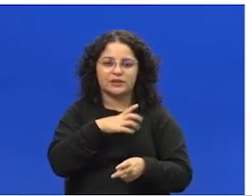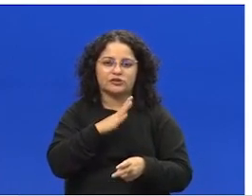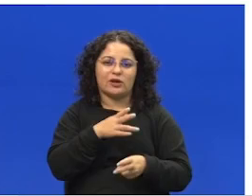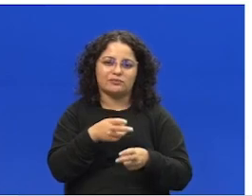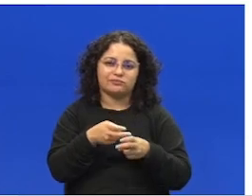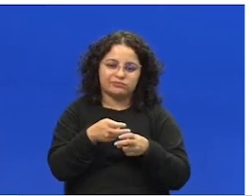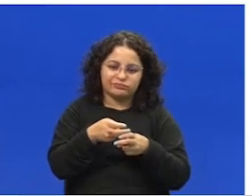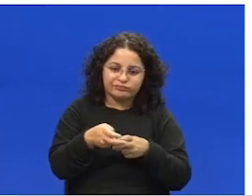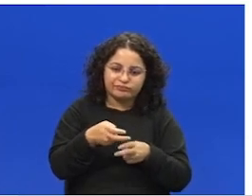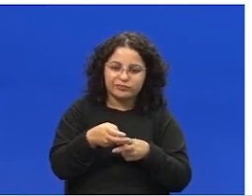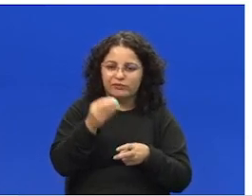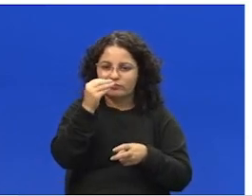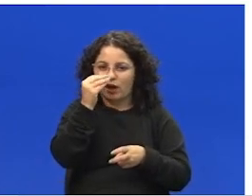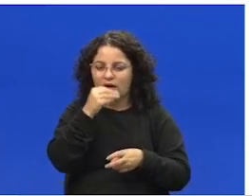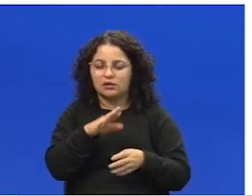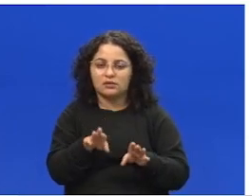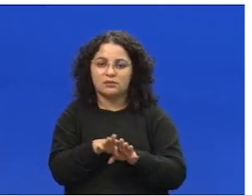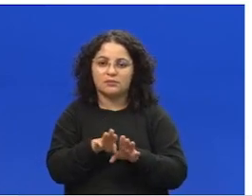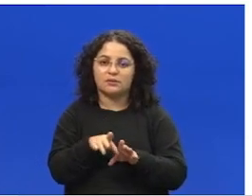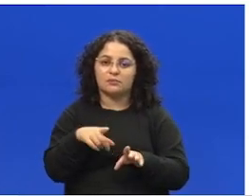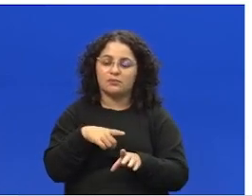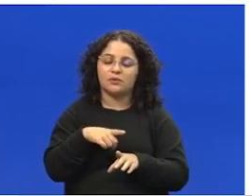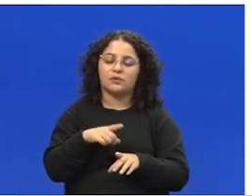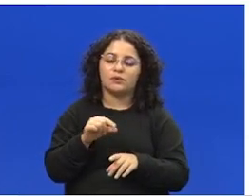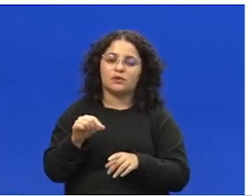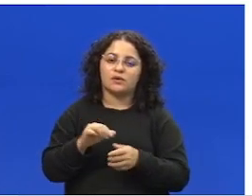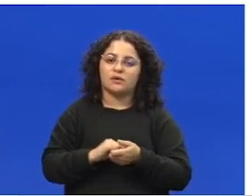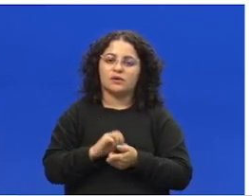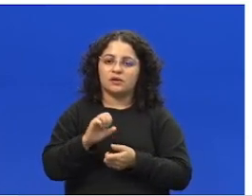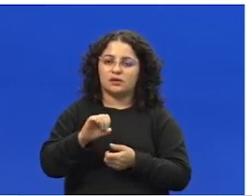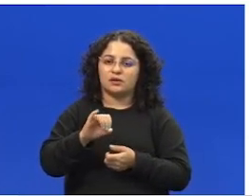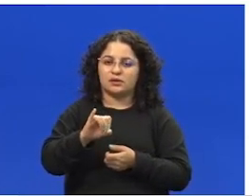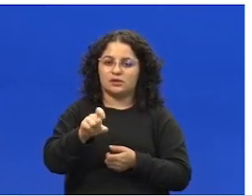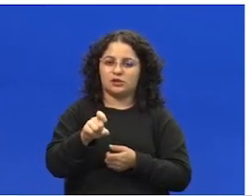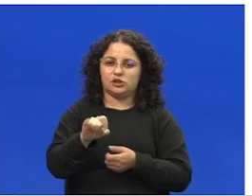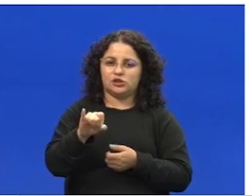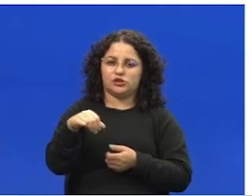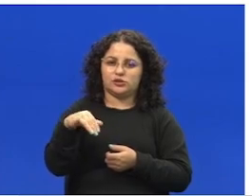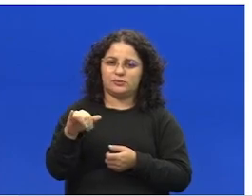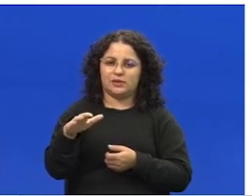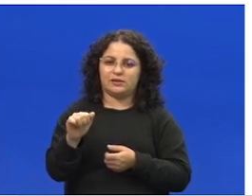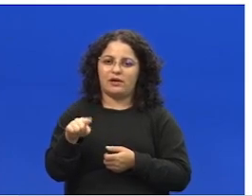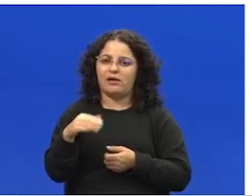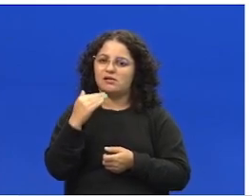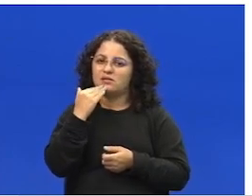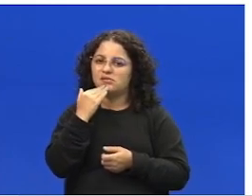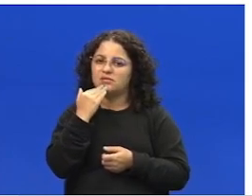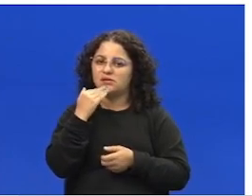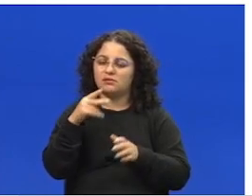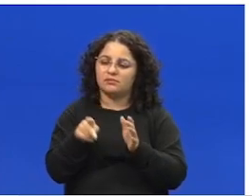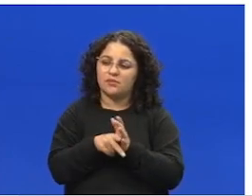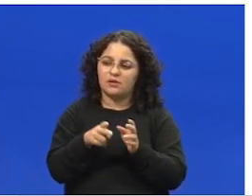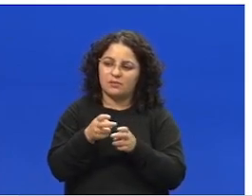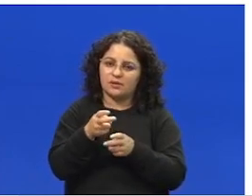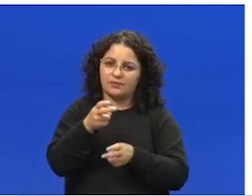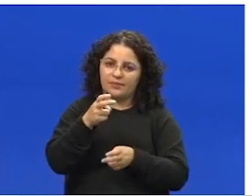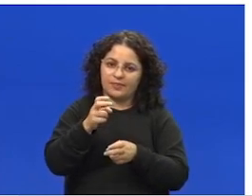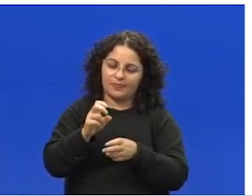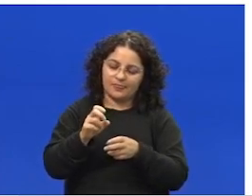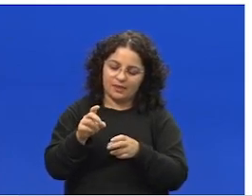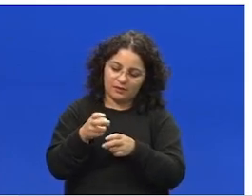vertebrais. Eu posso ter a chamada espondilolistese ístmica, é quando eu tenho um defeito dessa pars